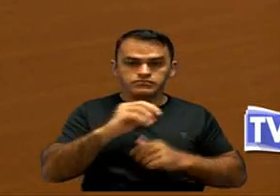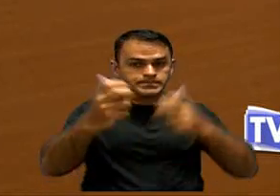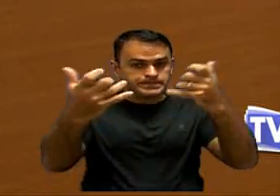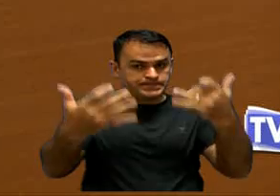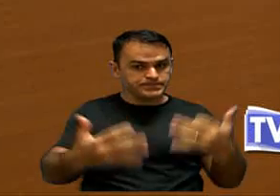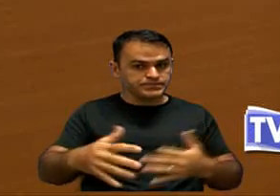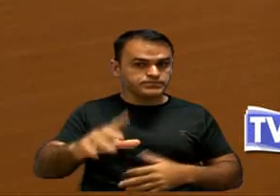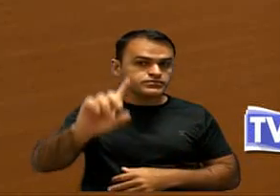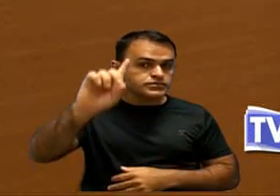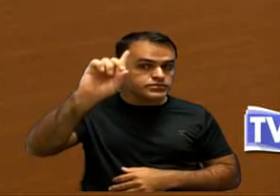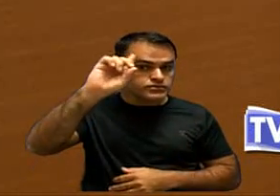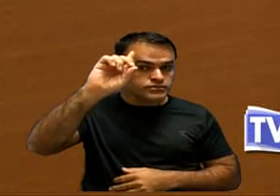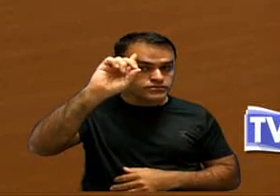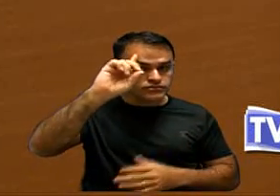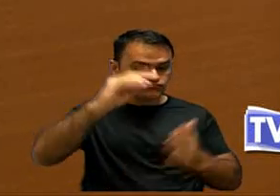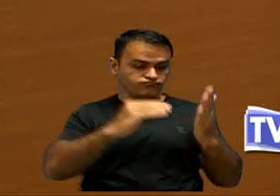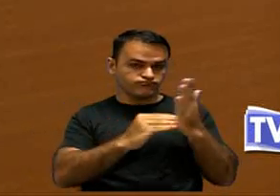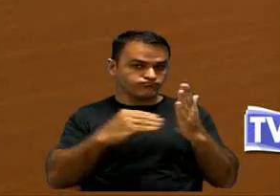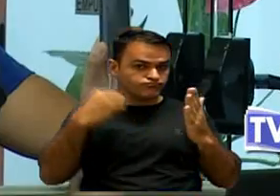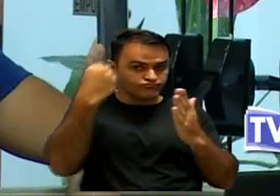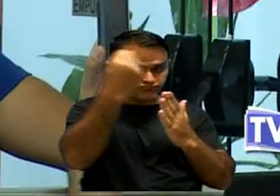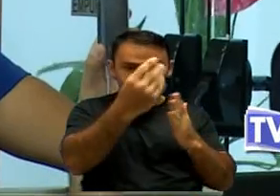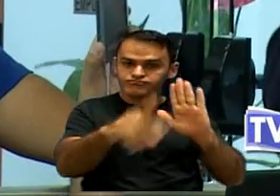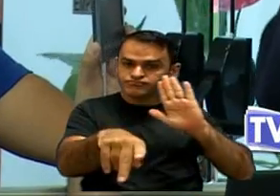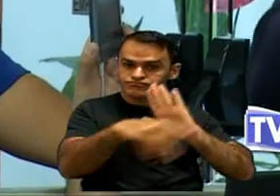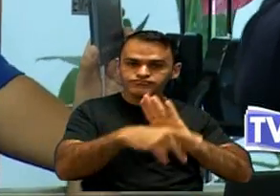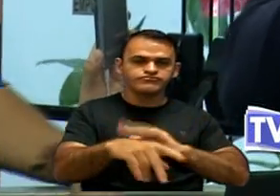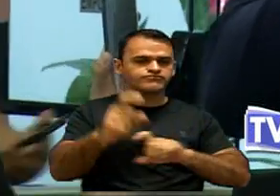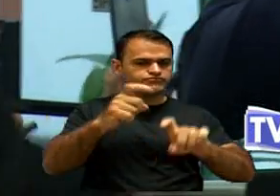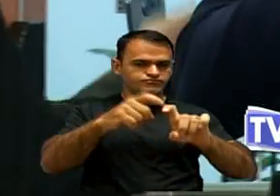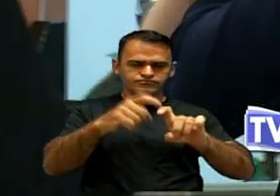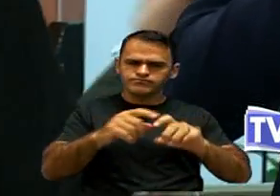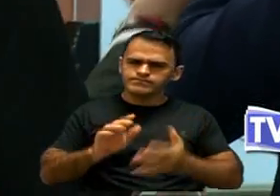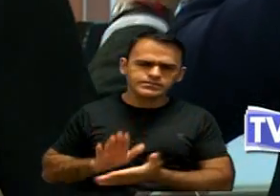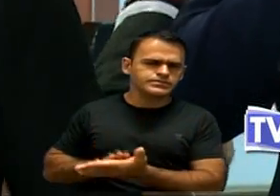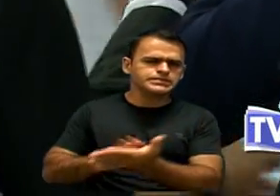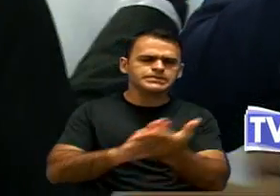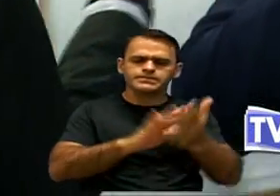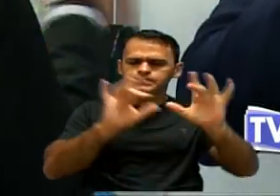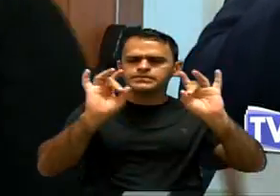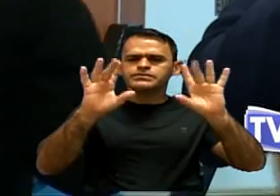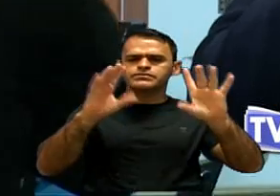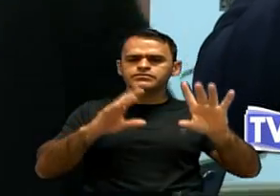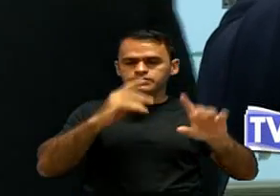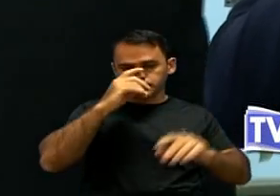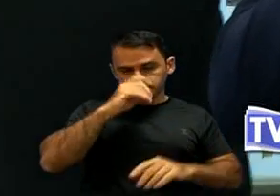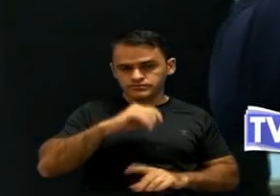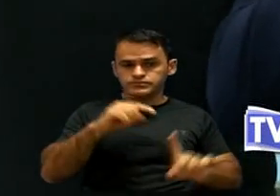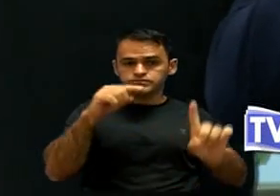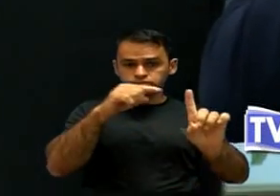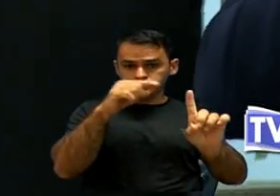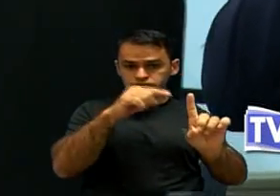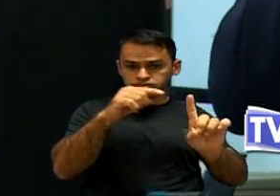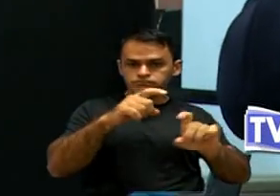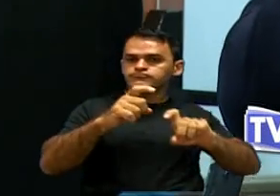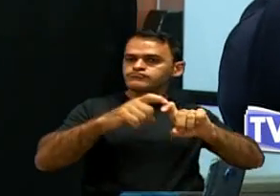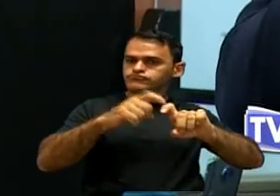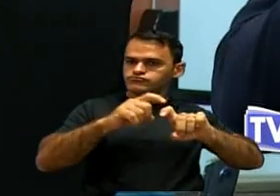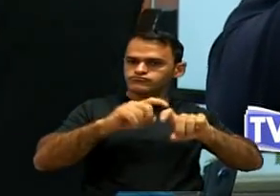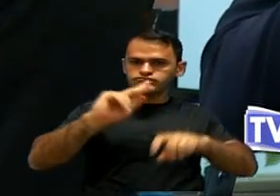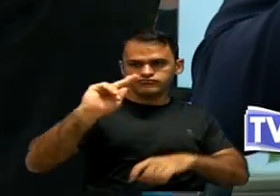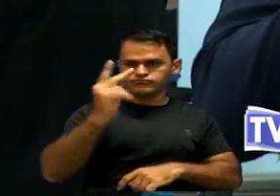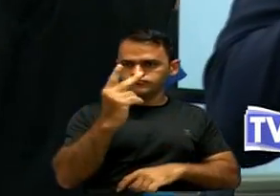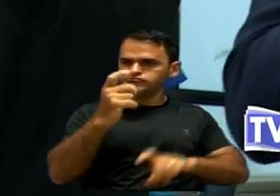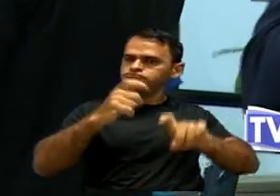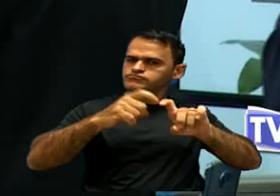Dia do Médico e nesse dia, fazer uma homenagem especial ao doutor Hélio Brasileiro. Doutor, receba aqui o meu